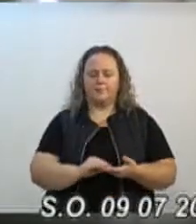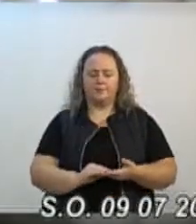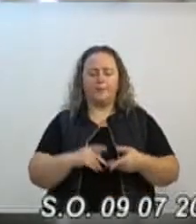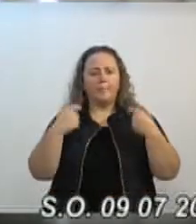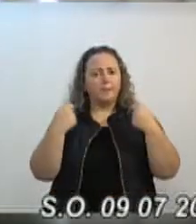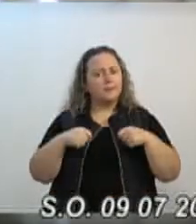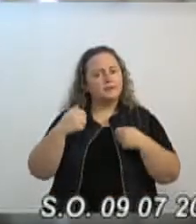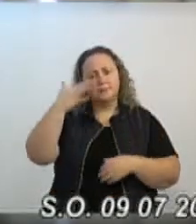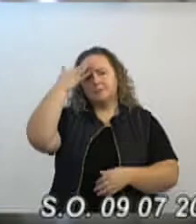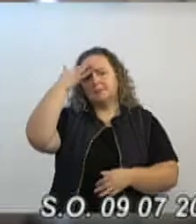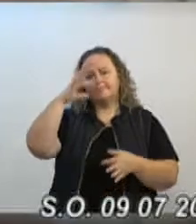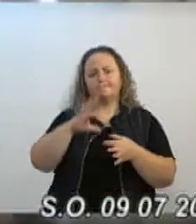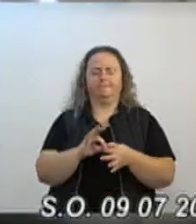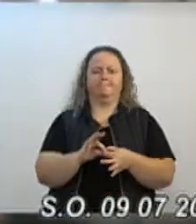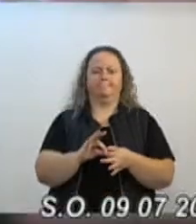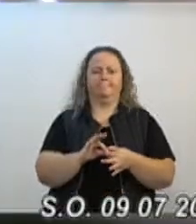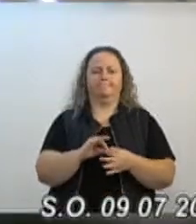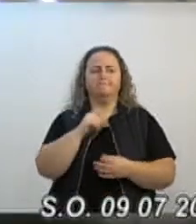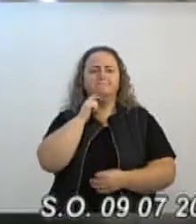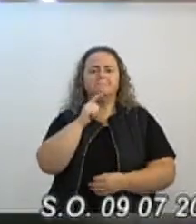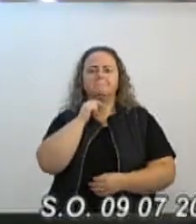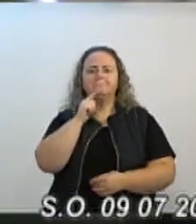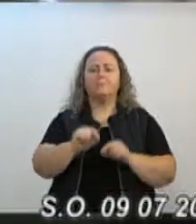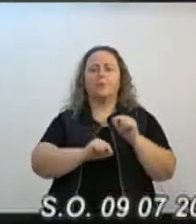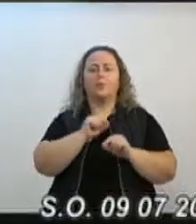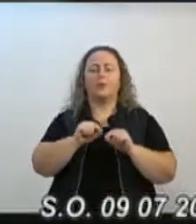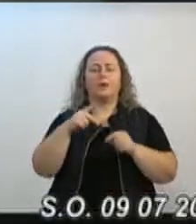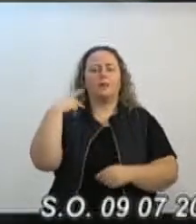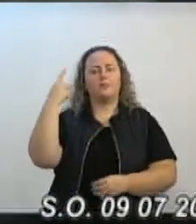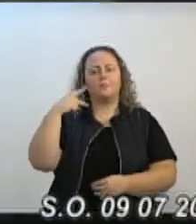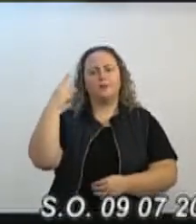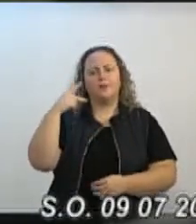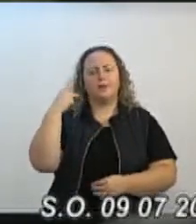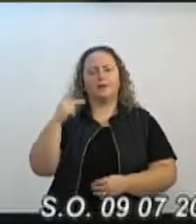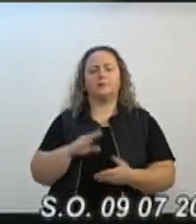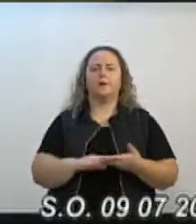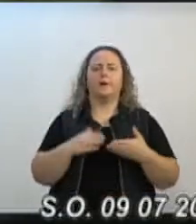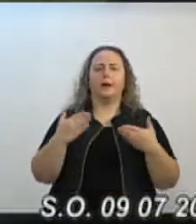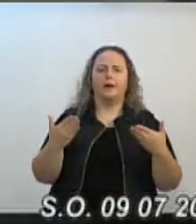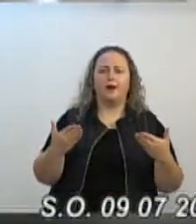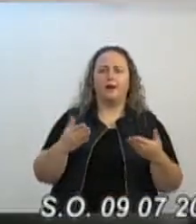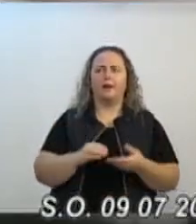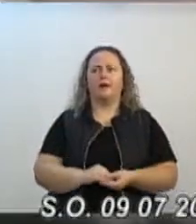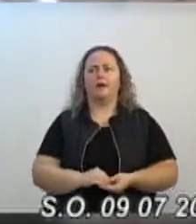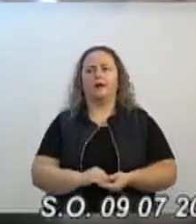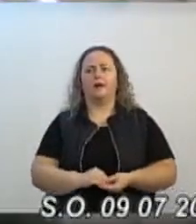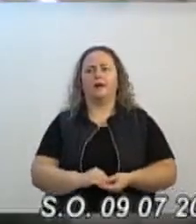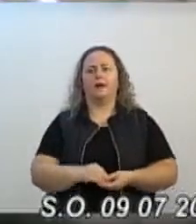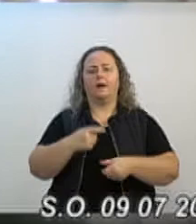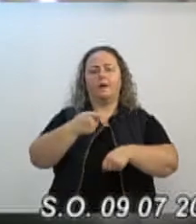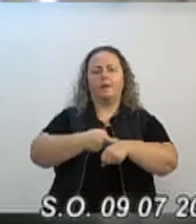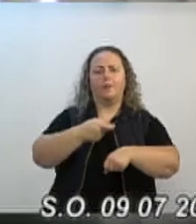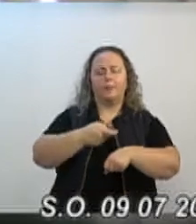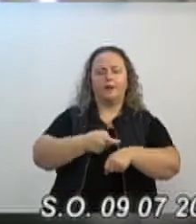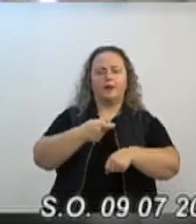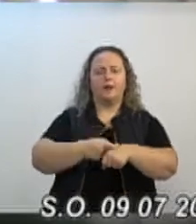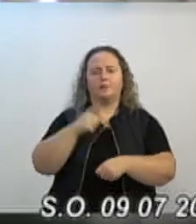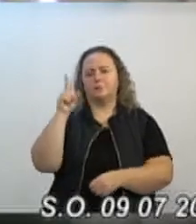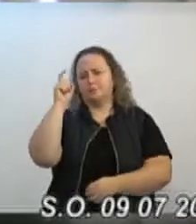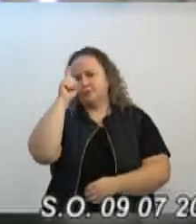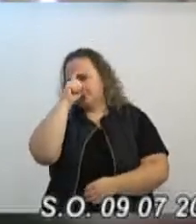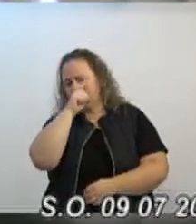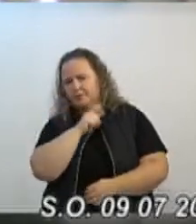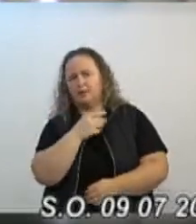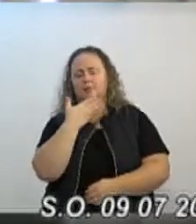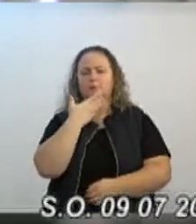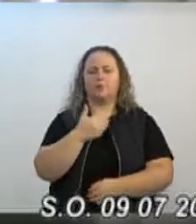de coerência. Não dá para vereadores virem com um discurso de que a sessão física é complicada, a sessão online seria o